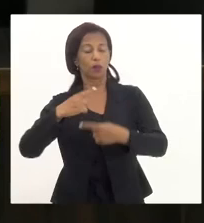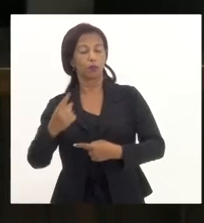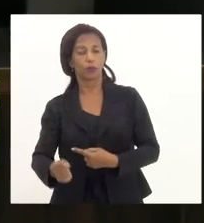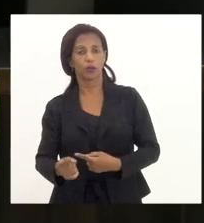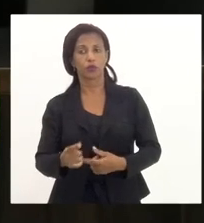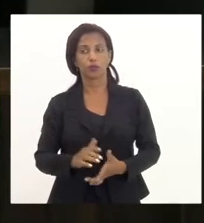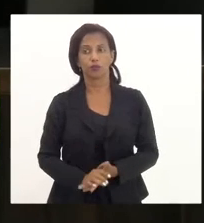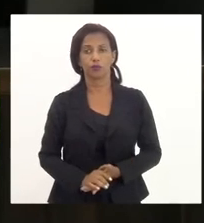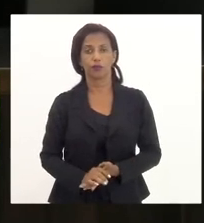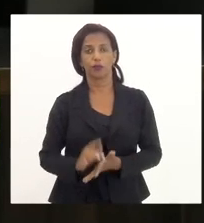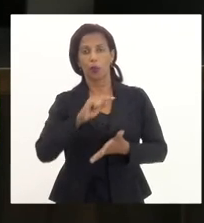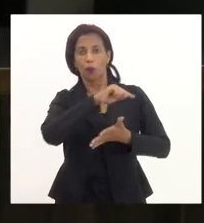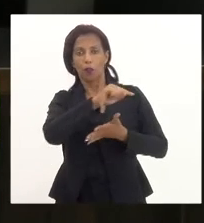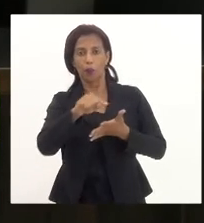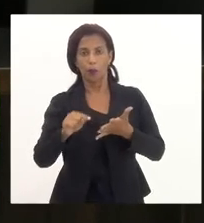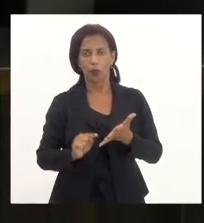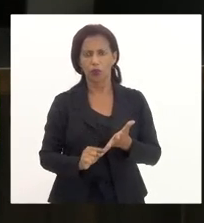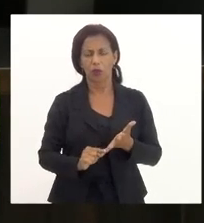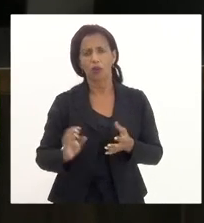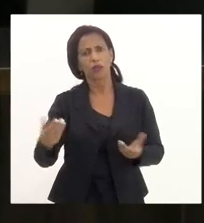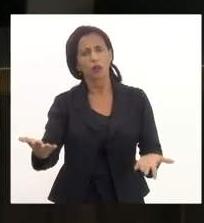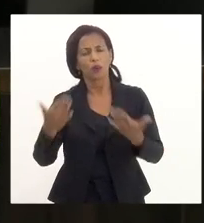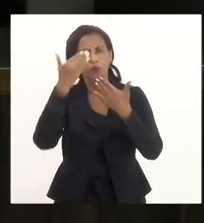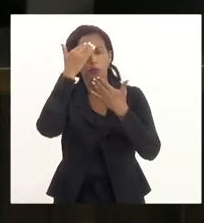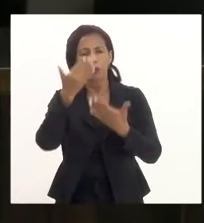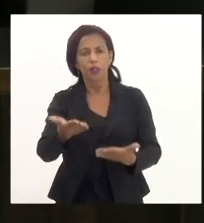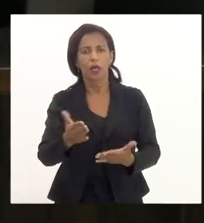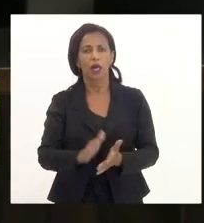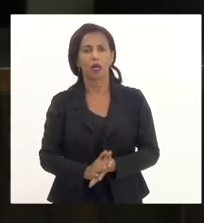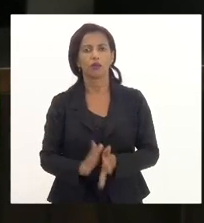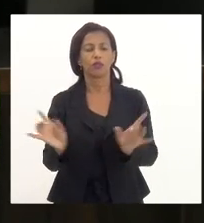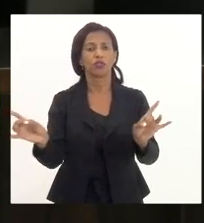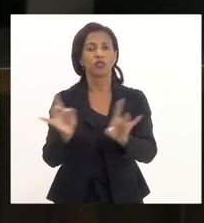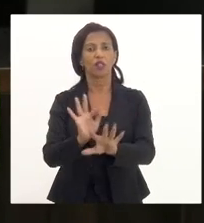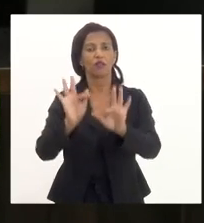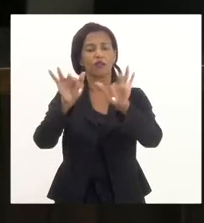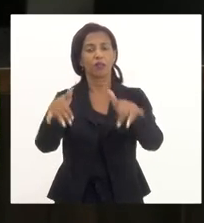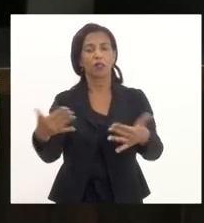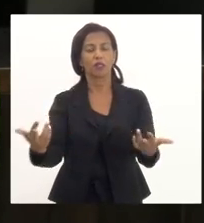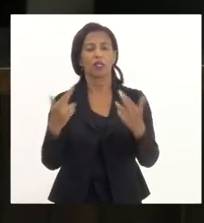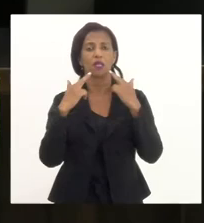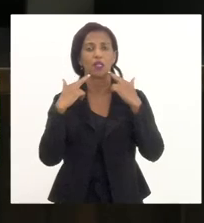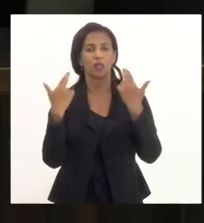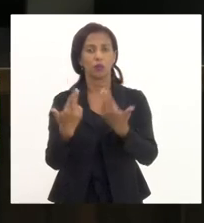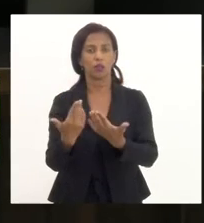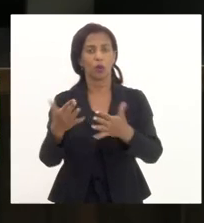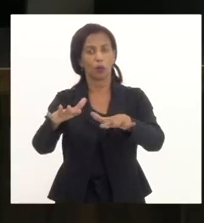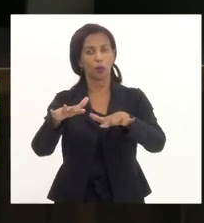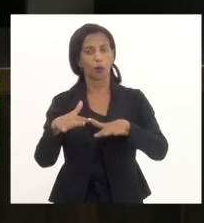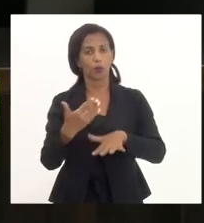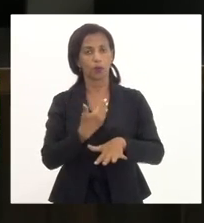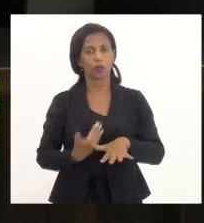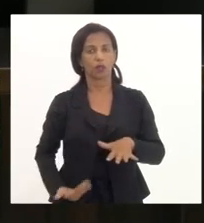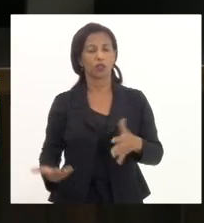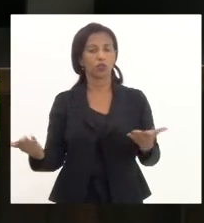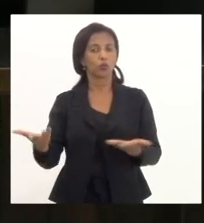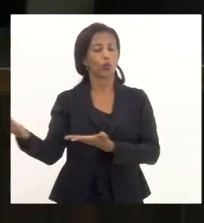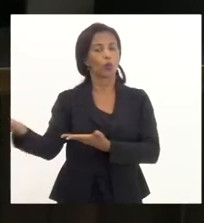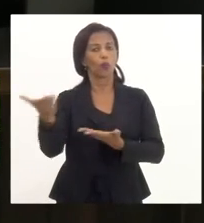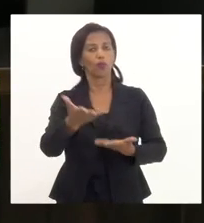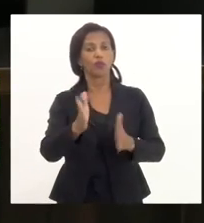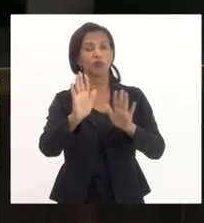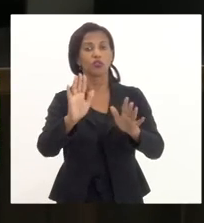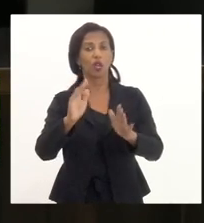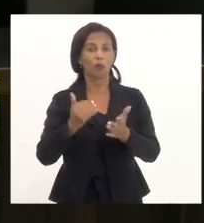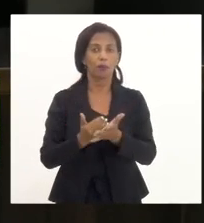depois pontuar então muito obrigada está encerrada a audiência pública Tá me convidando